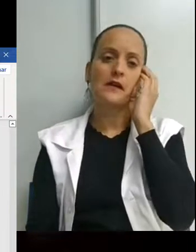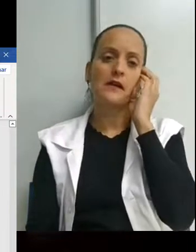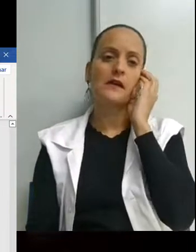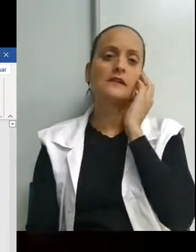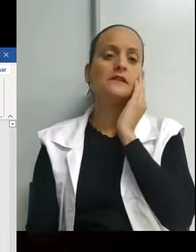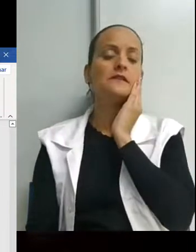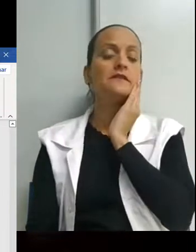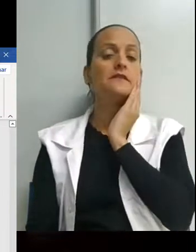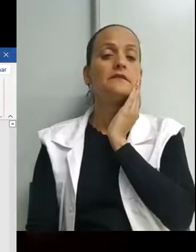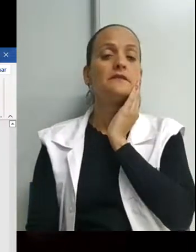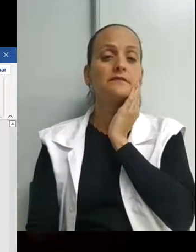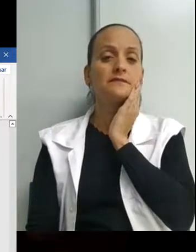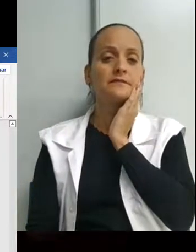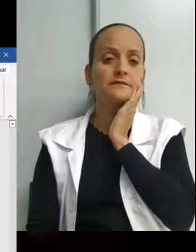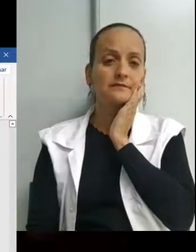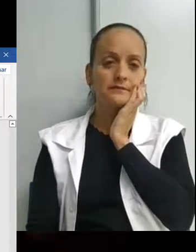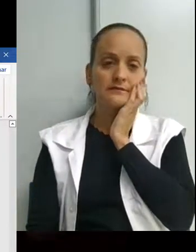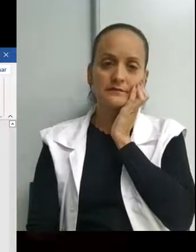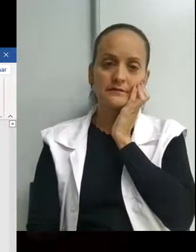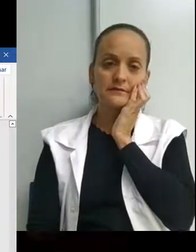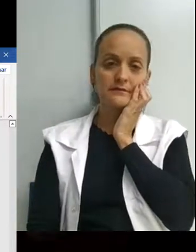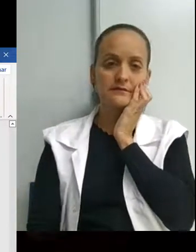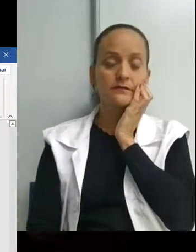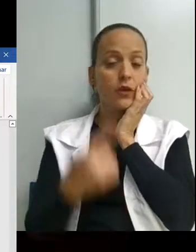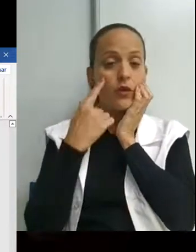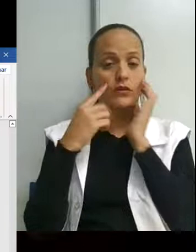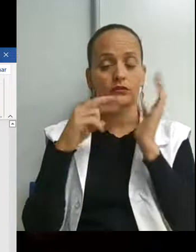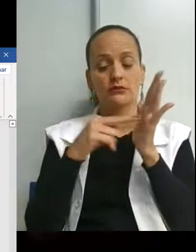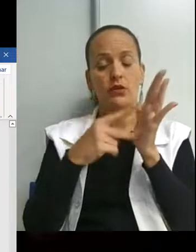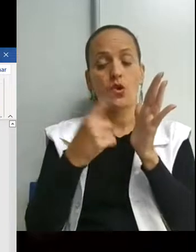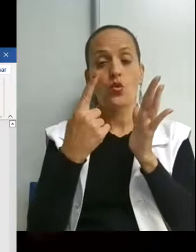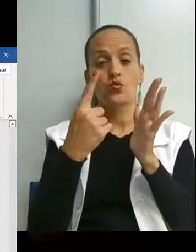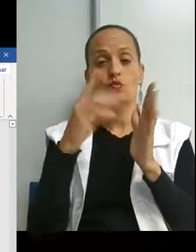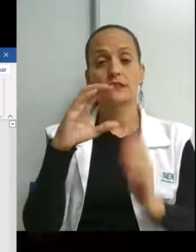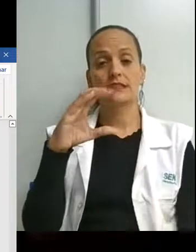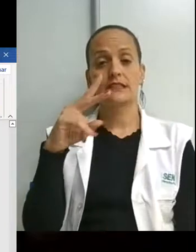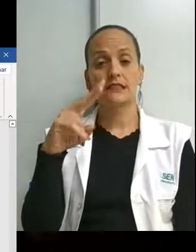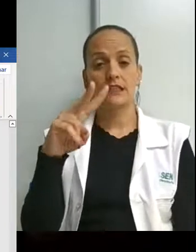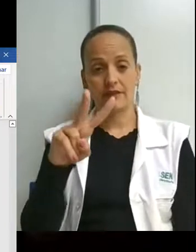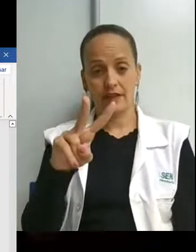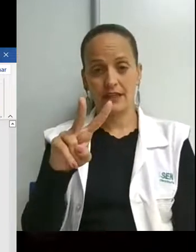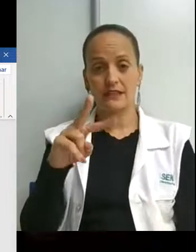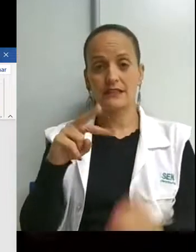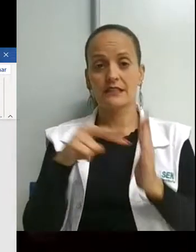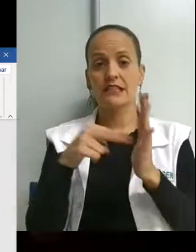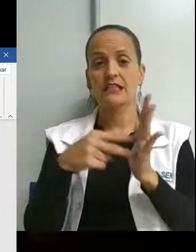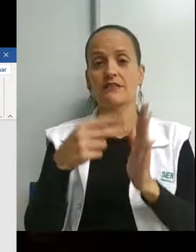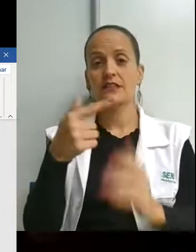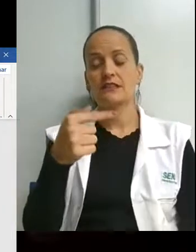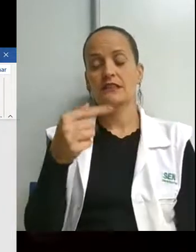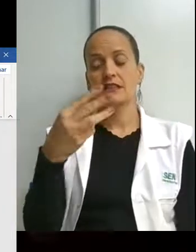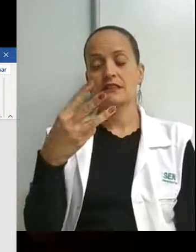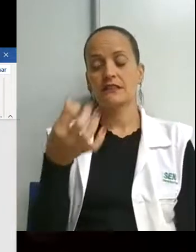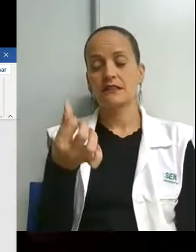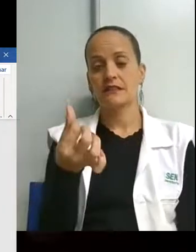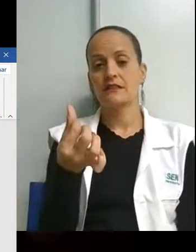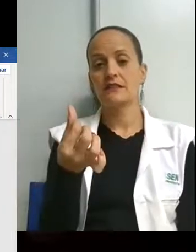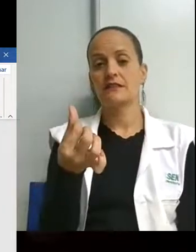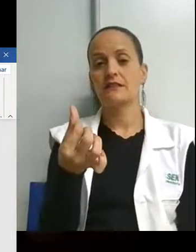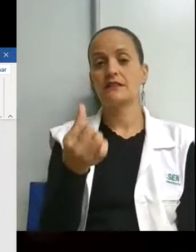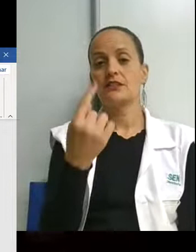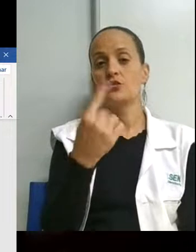Então, um CV é igual a 736 watts, certo? E 1,5 CV